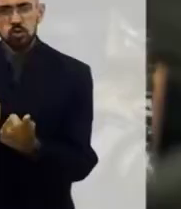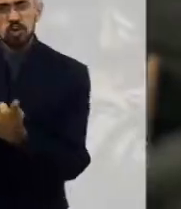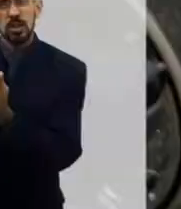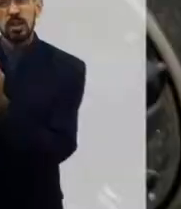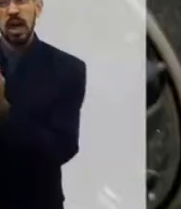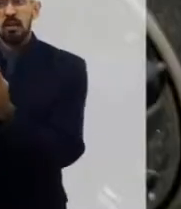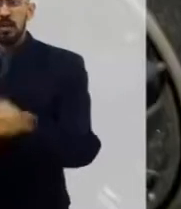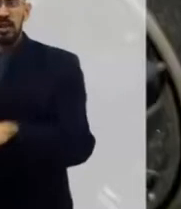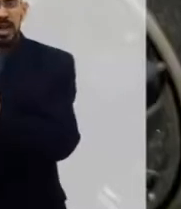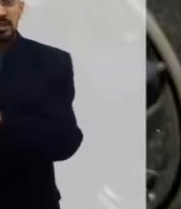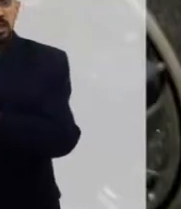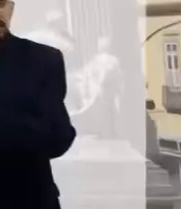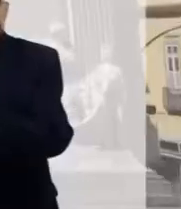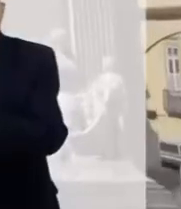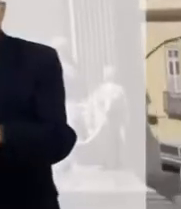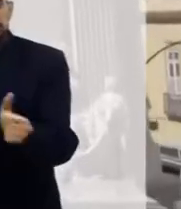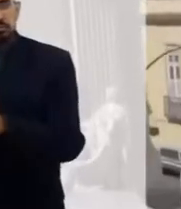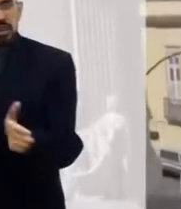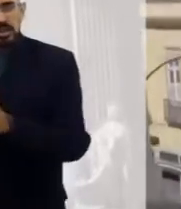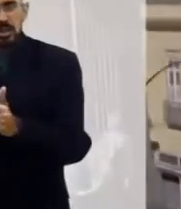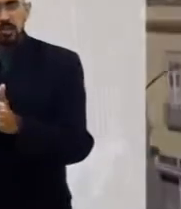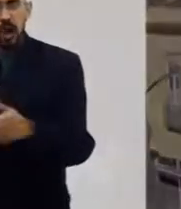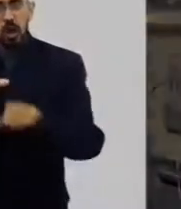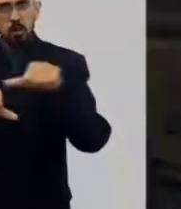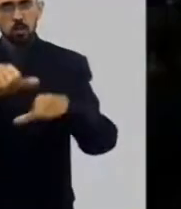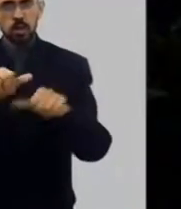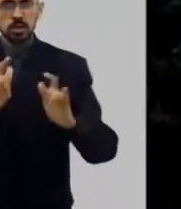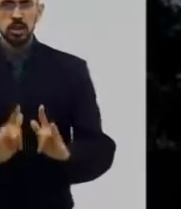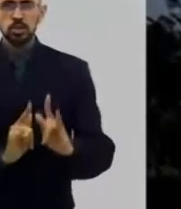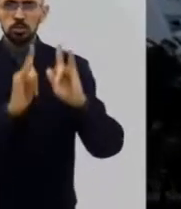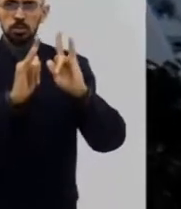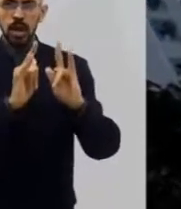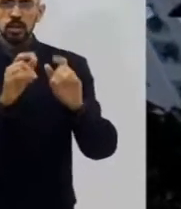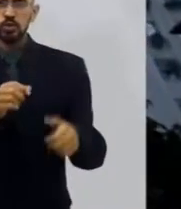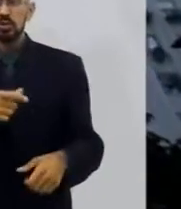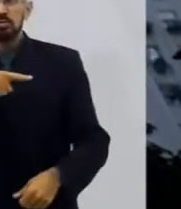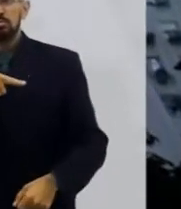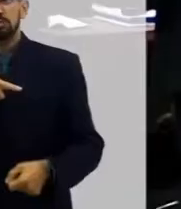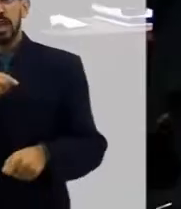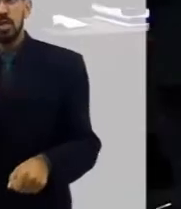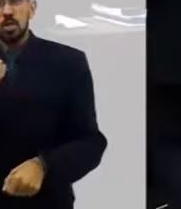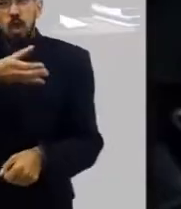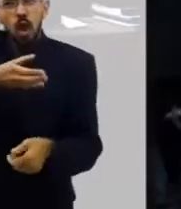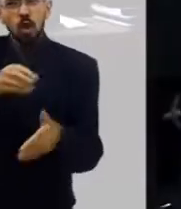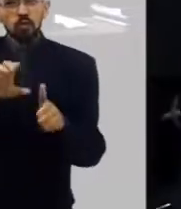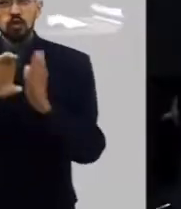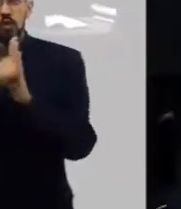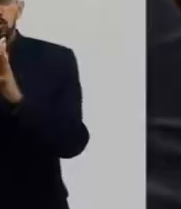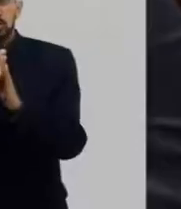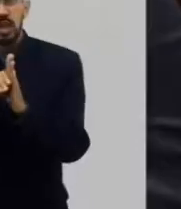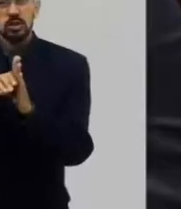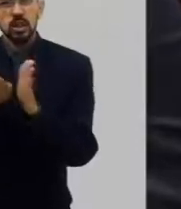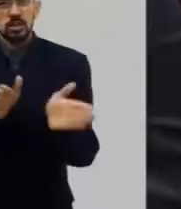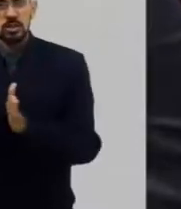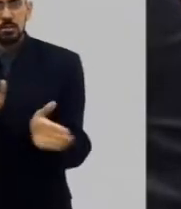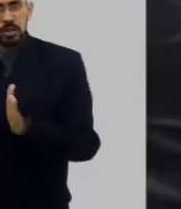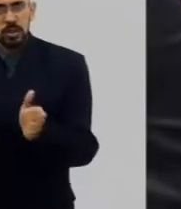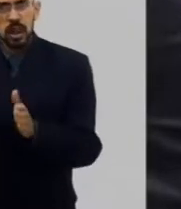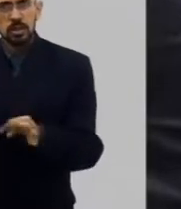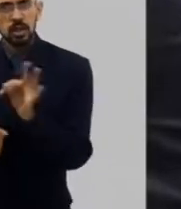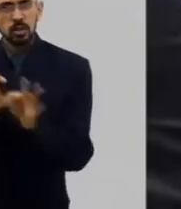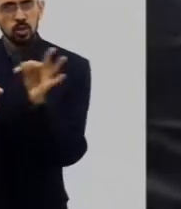sustentável e acessível. A mudança de sede trouxe novos conceitos de acessibilidade, tecnologia